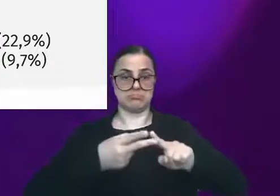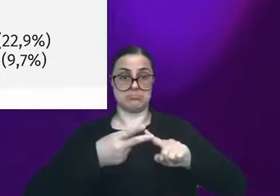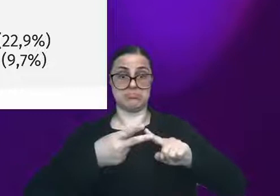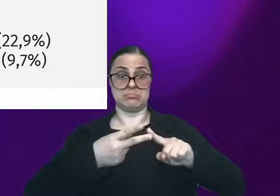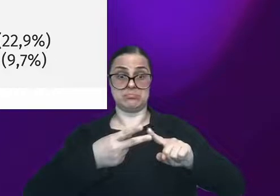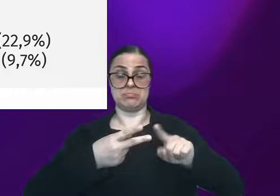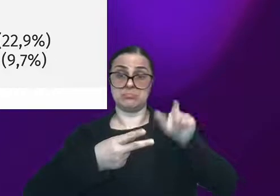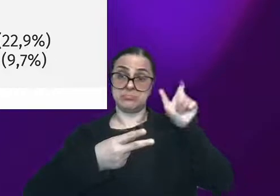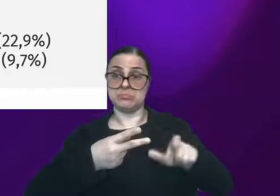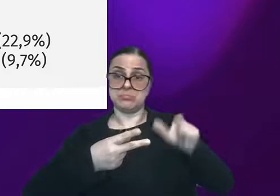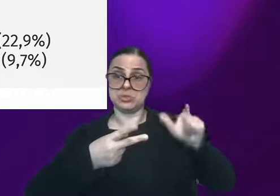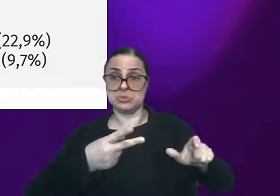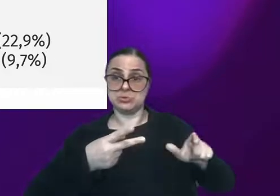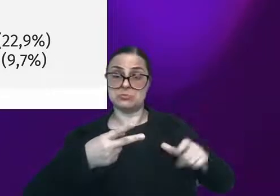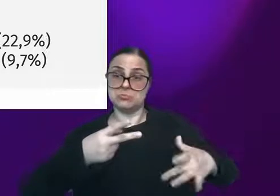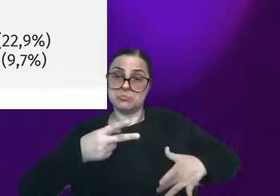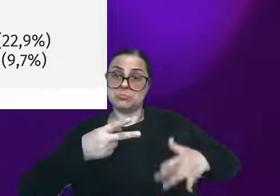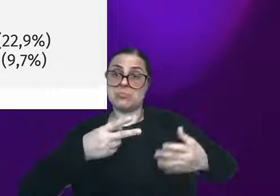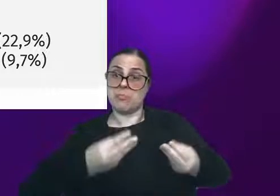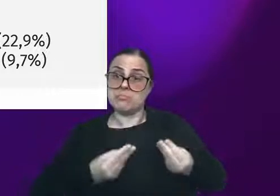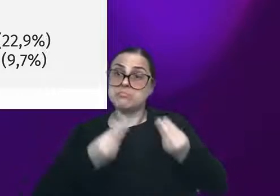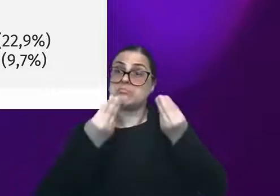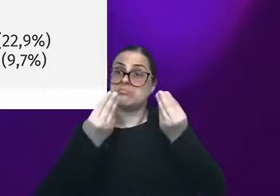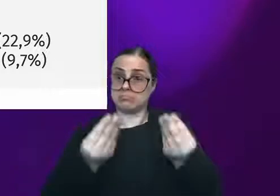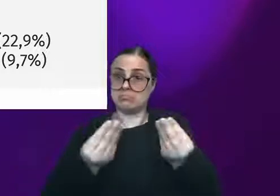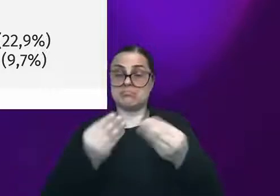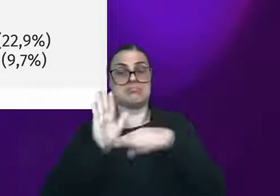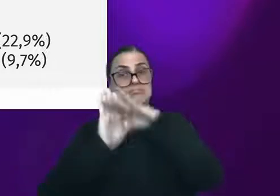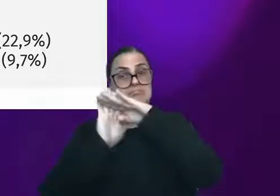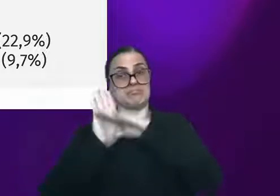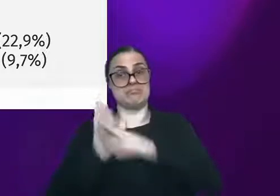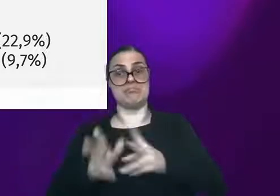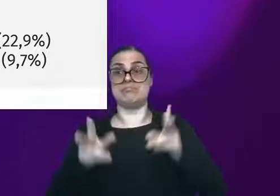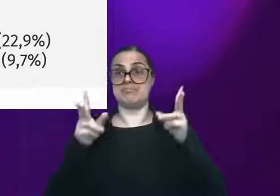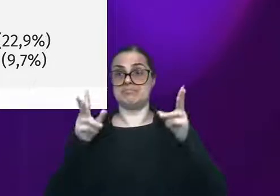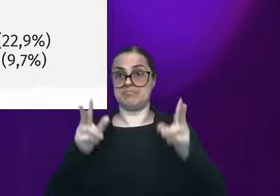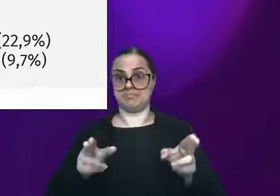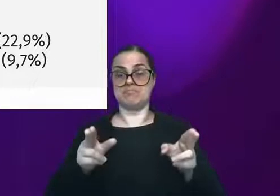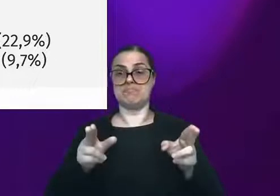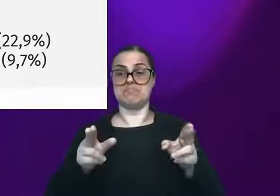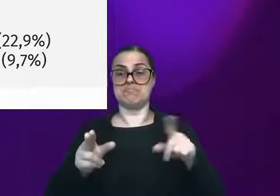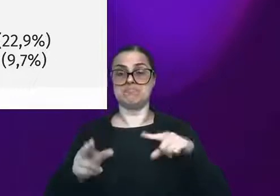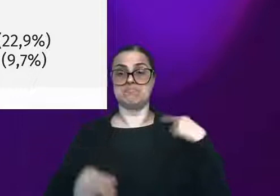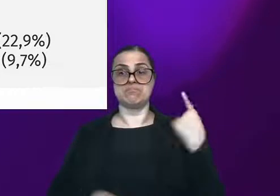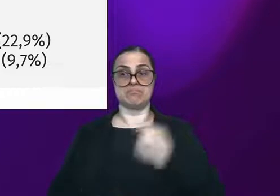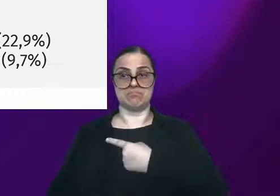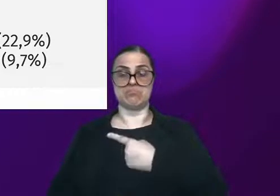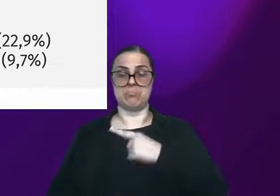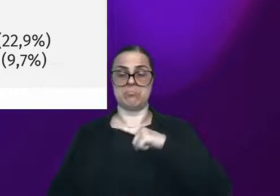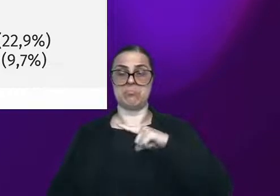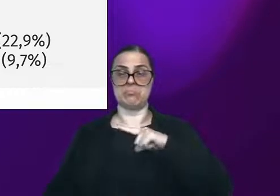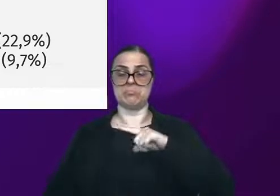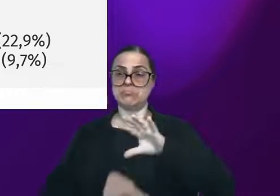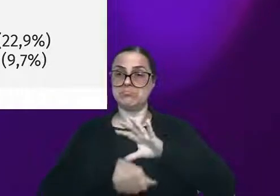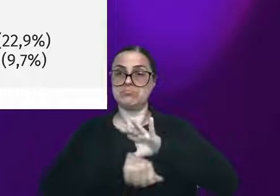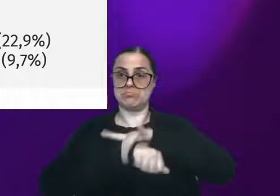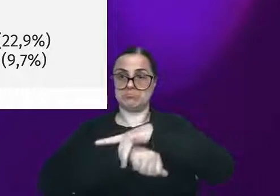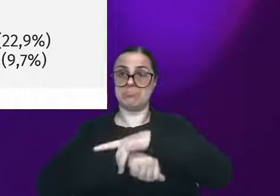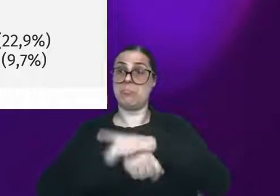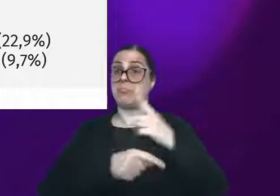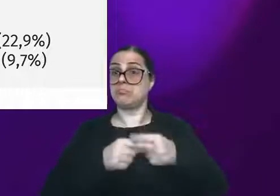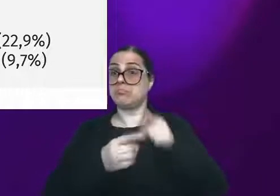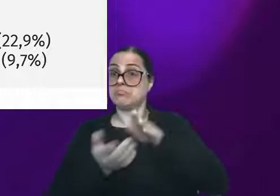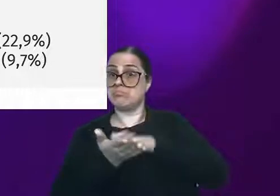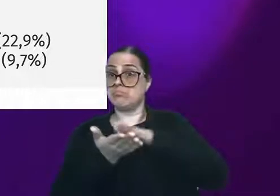pacientes, dentro dos mesmos critérios, né, que nos asseguram pela literatura,